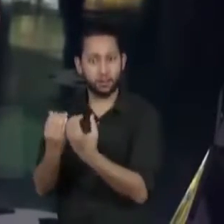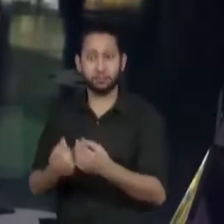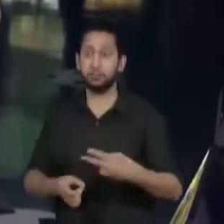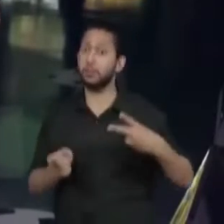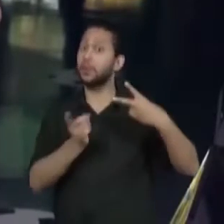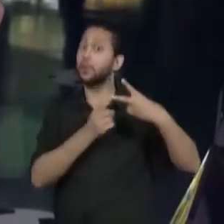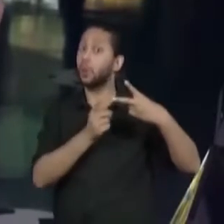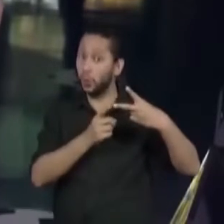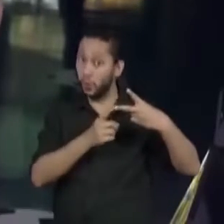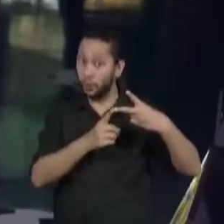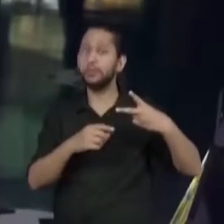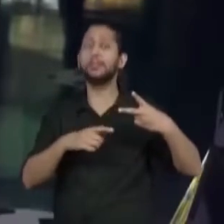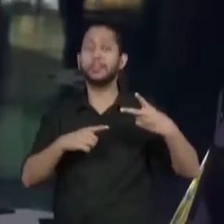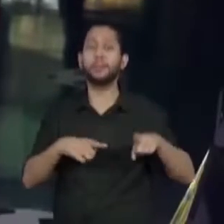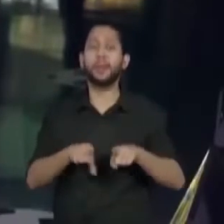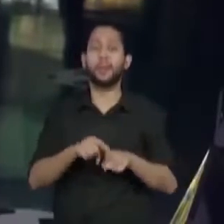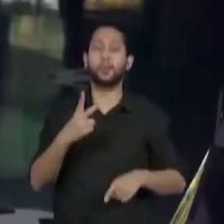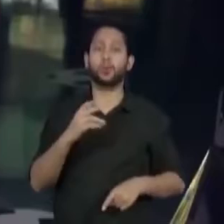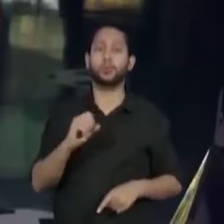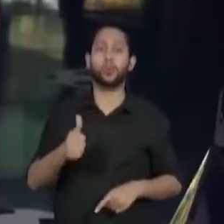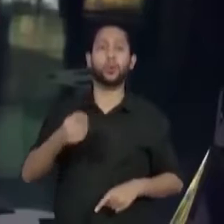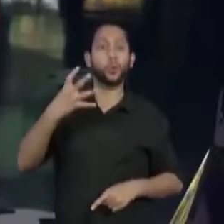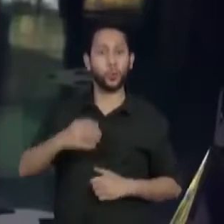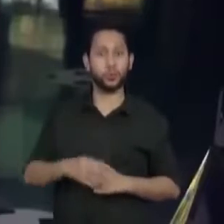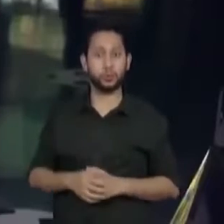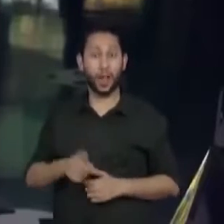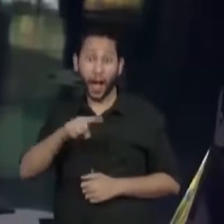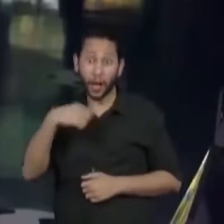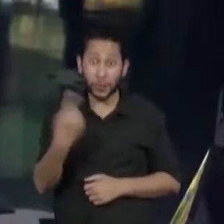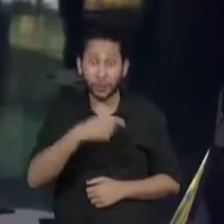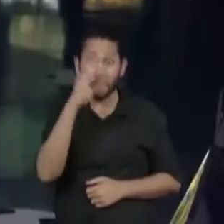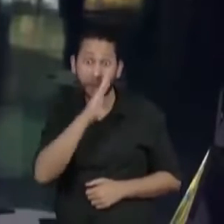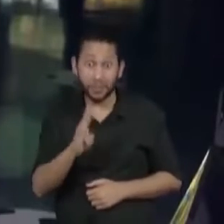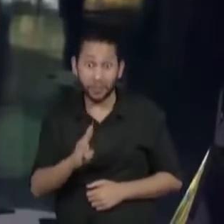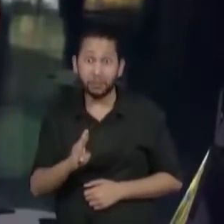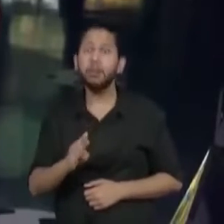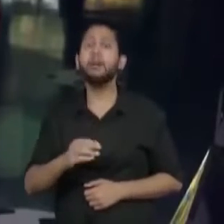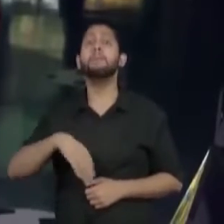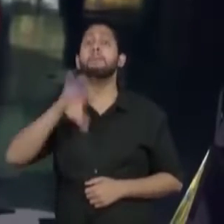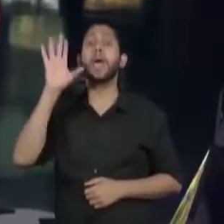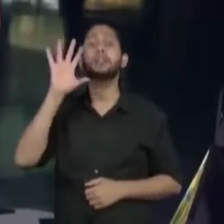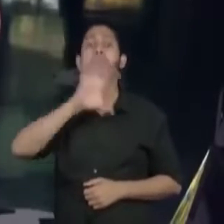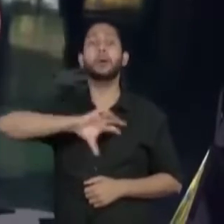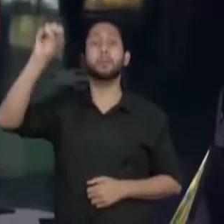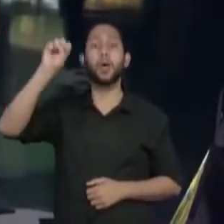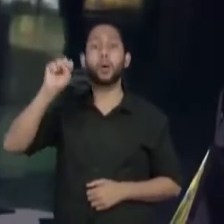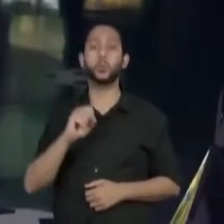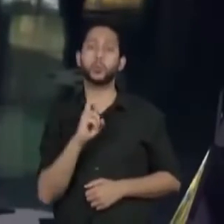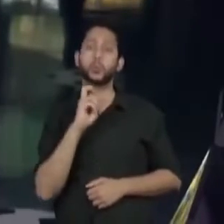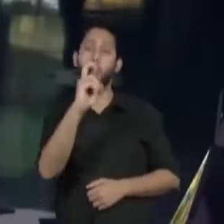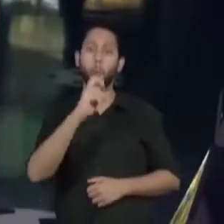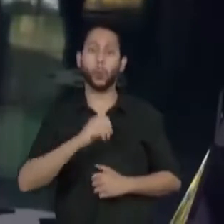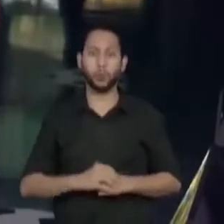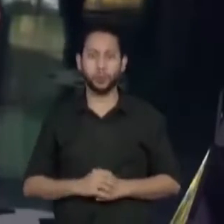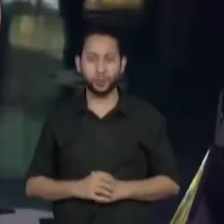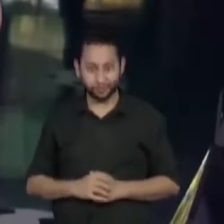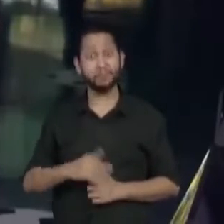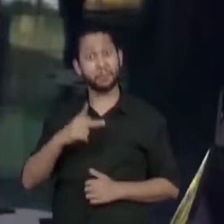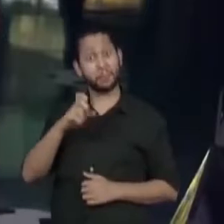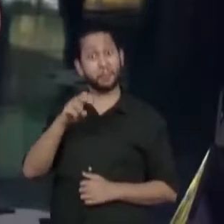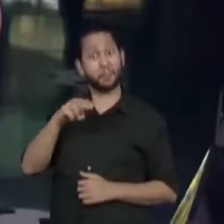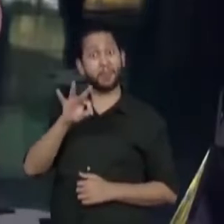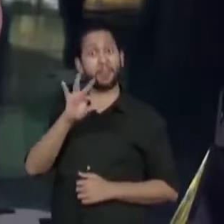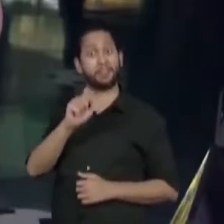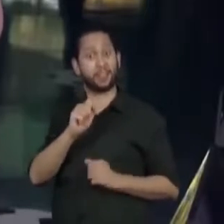vitórias, mais títulos, sendo 5 no total. Então, 5 vitórias, né, 5 grandes conquistas e participou